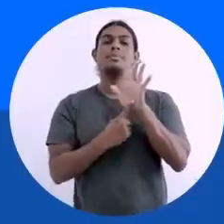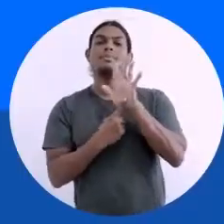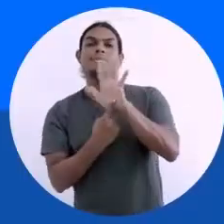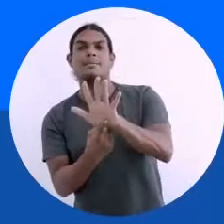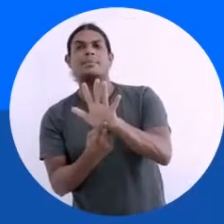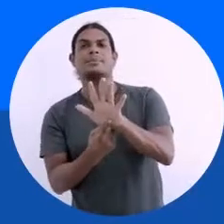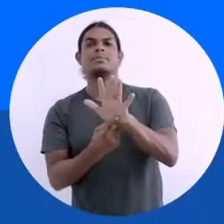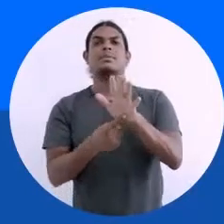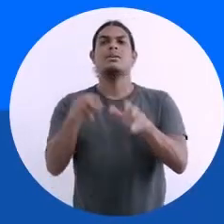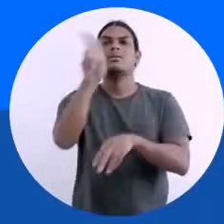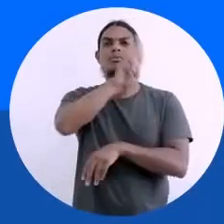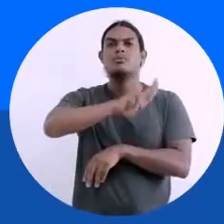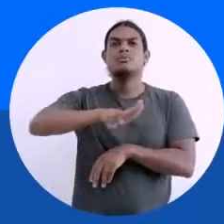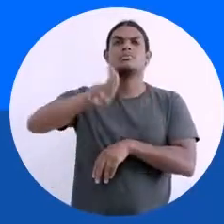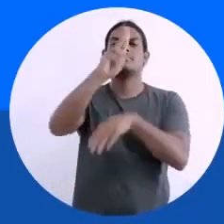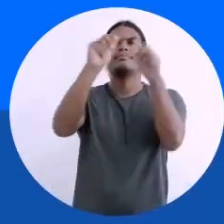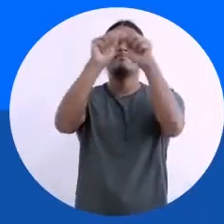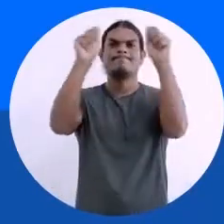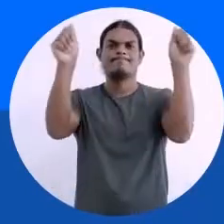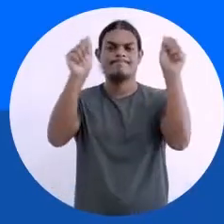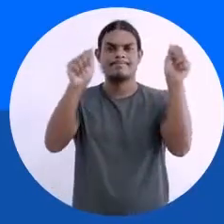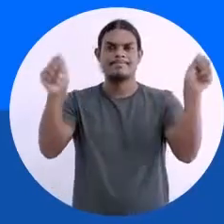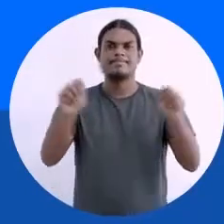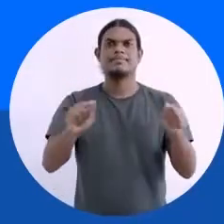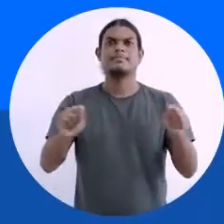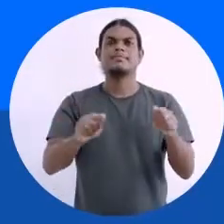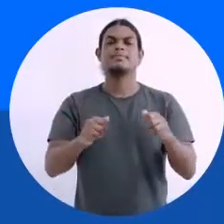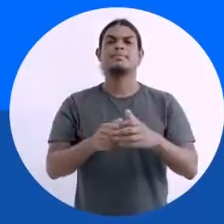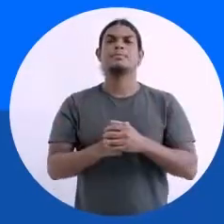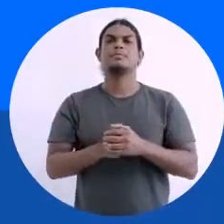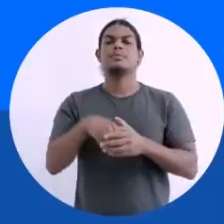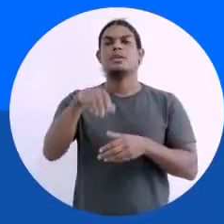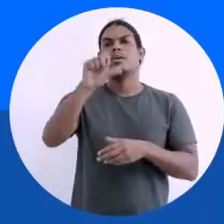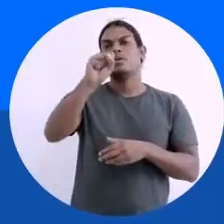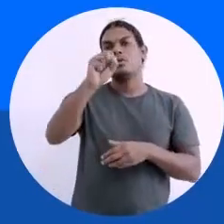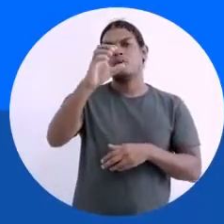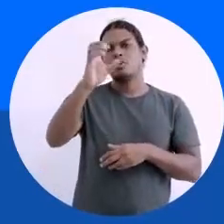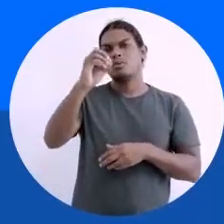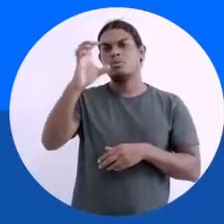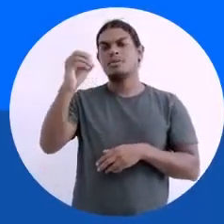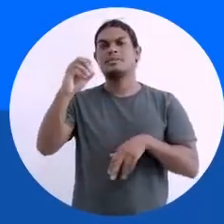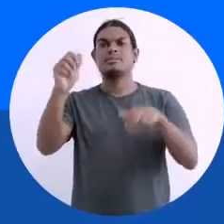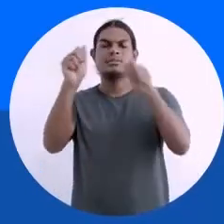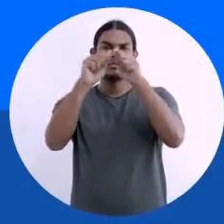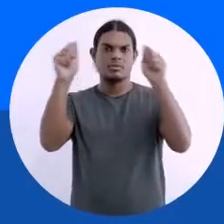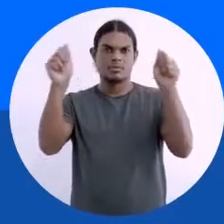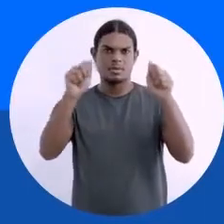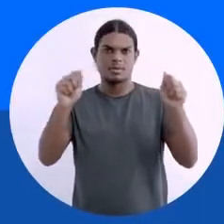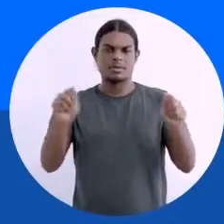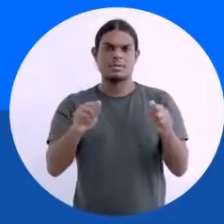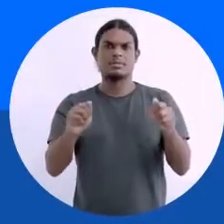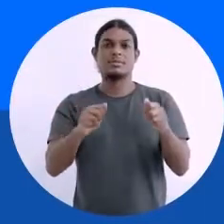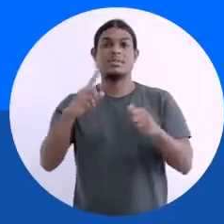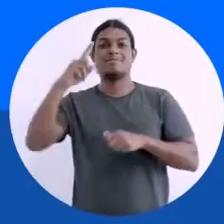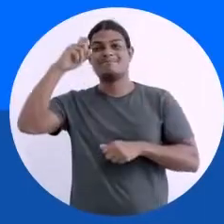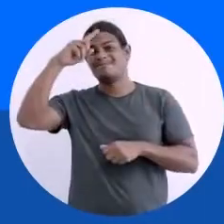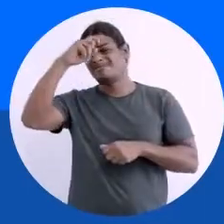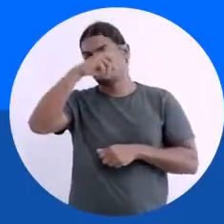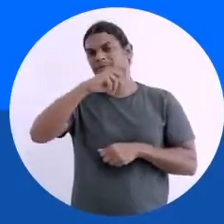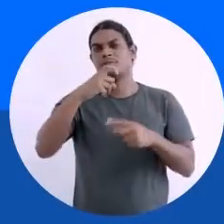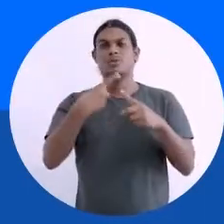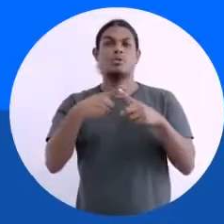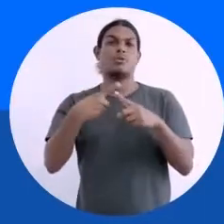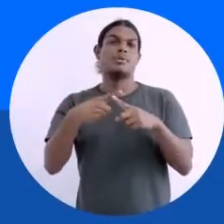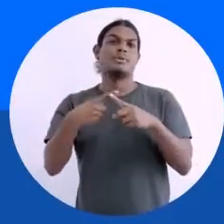A classe 700 ela remete à arte. A classe que vem seguinte, 800, é uma arte que é tão complexa que